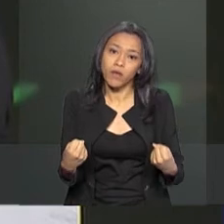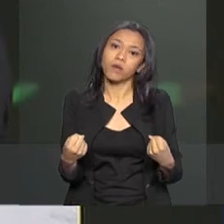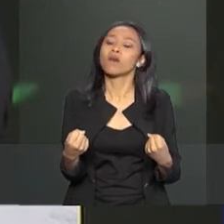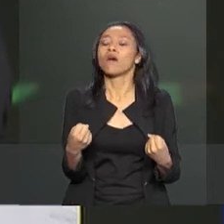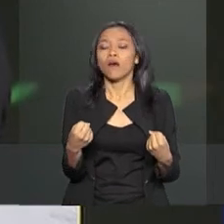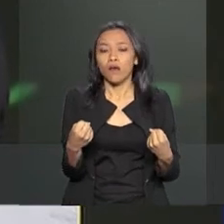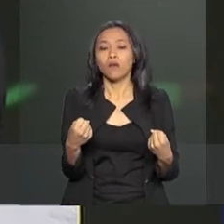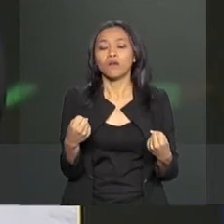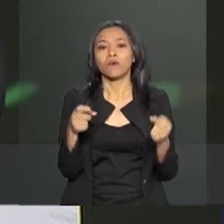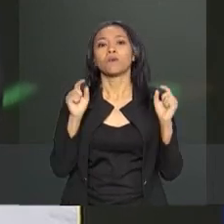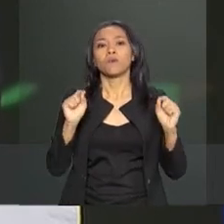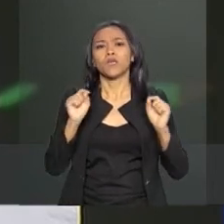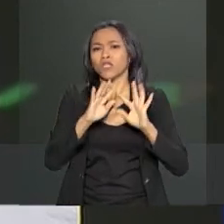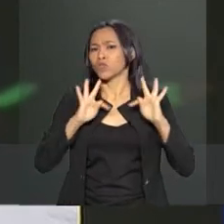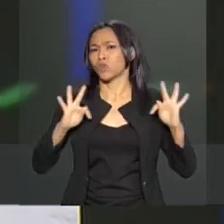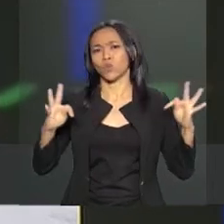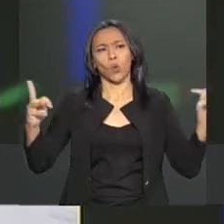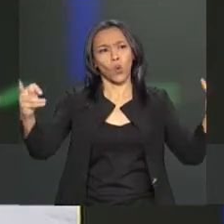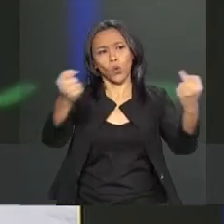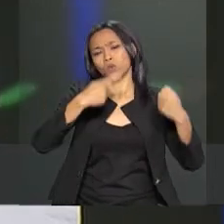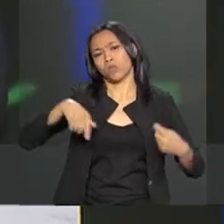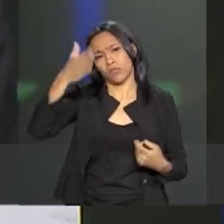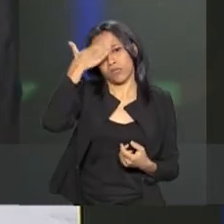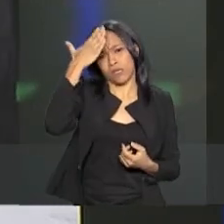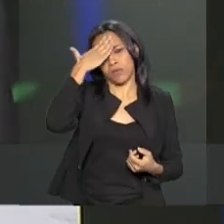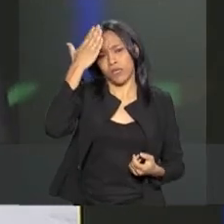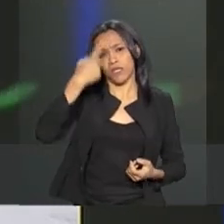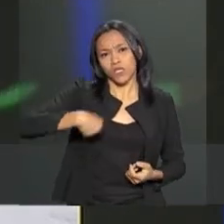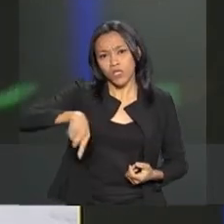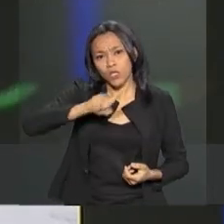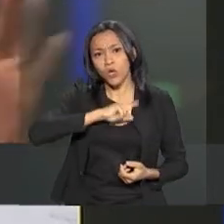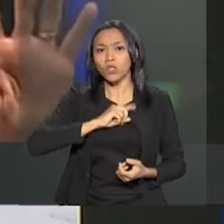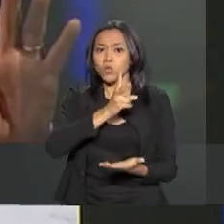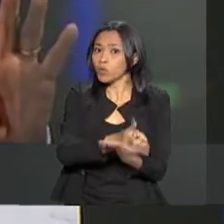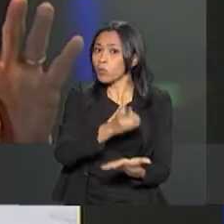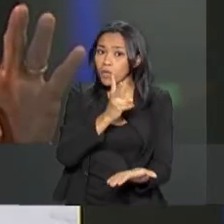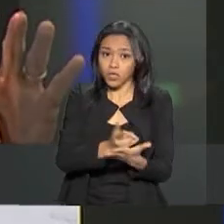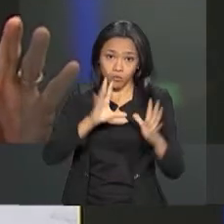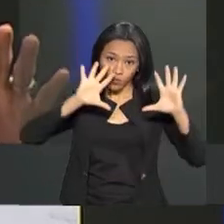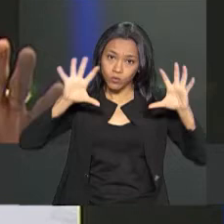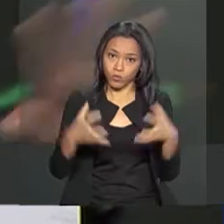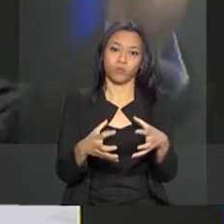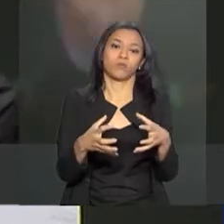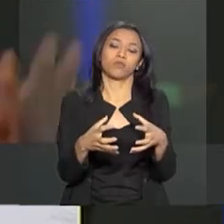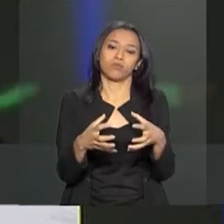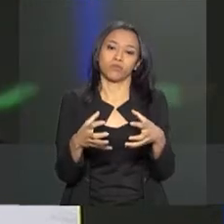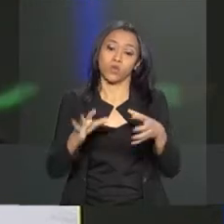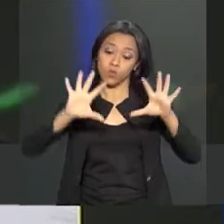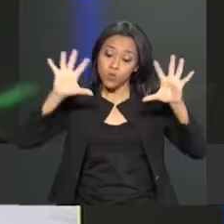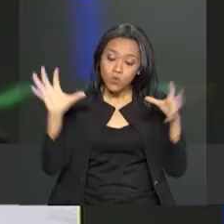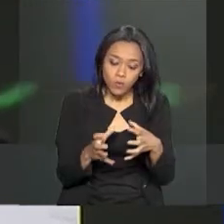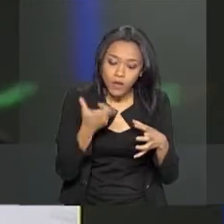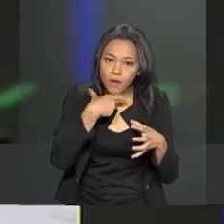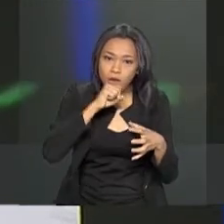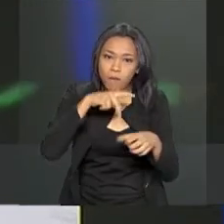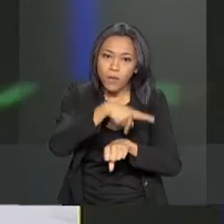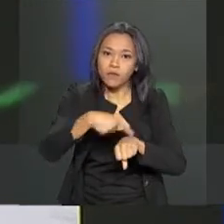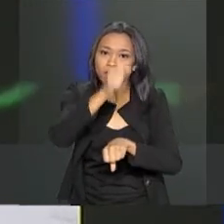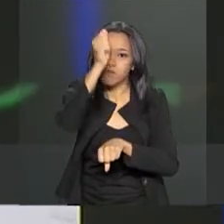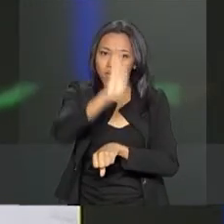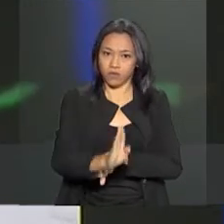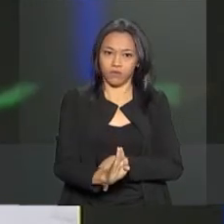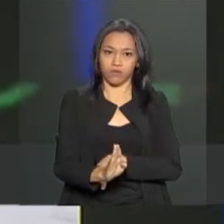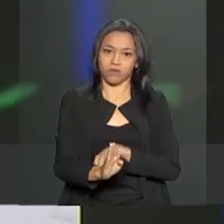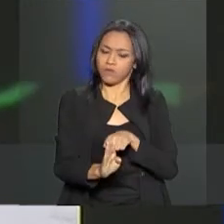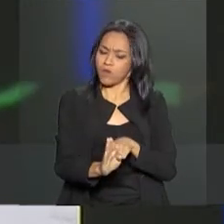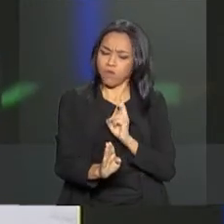fenômeno, digamos assim, de todos saberem que nós participamos de um mesmo time. O time se chama Brasil. Portanto, nós